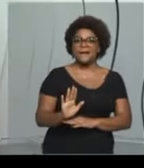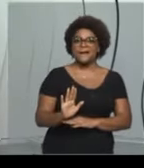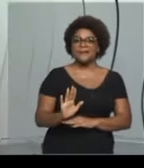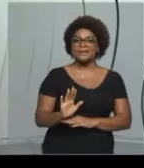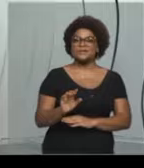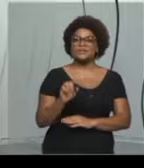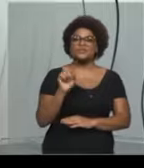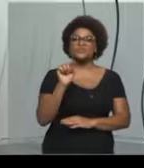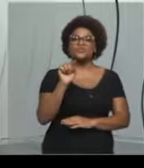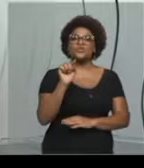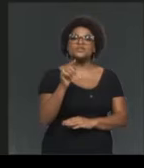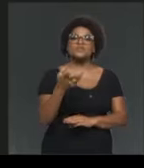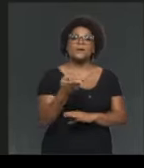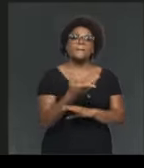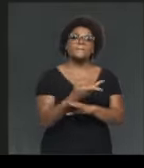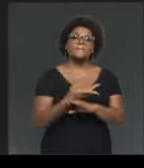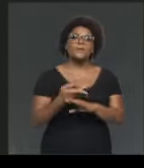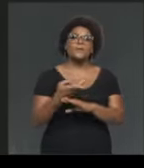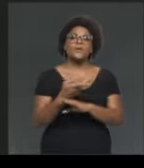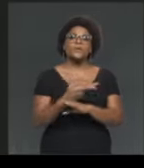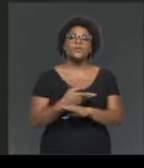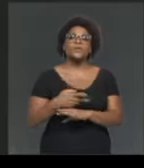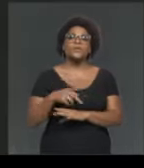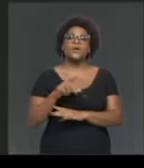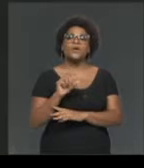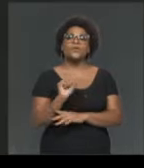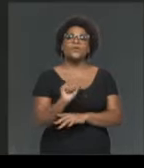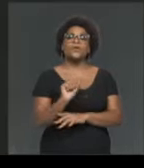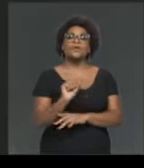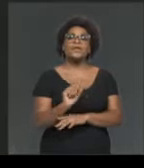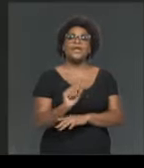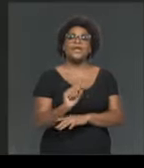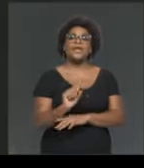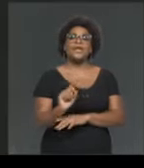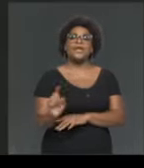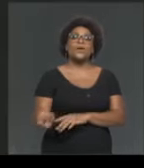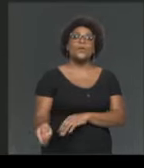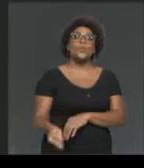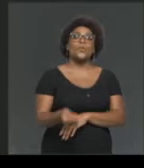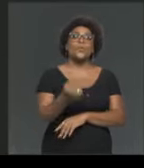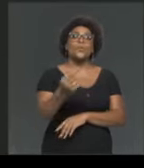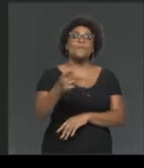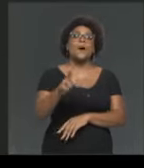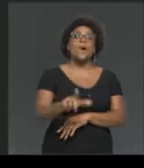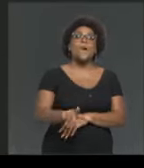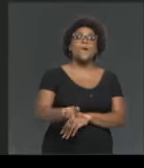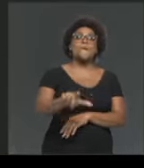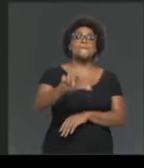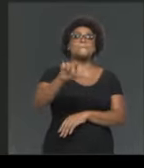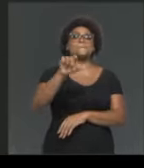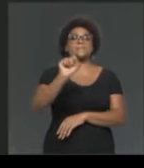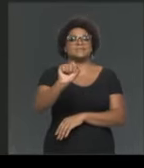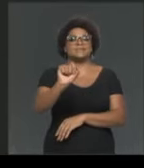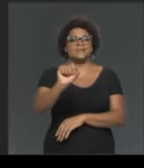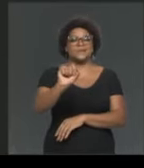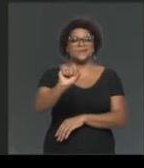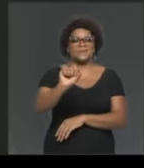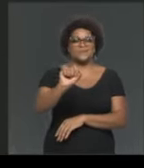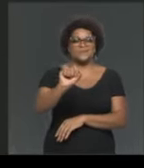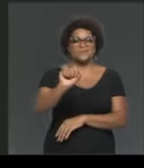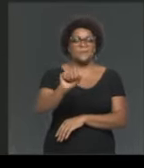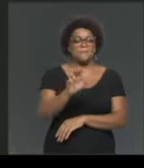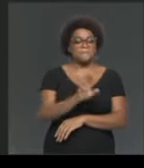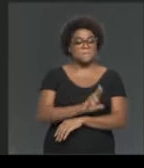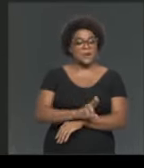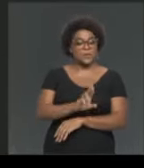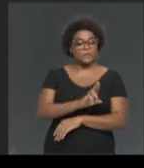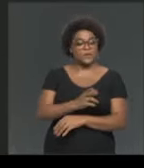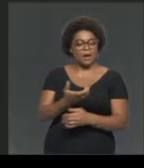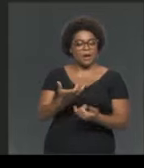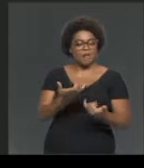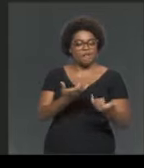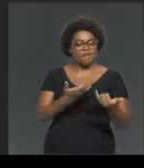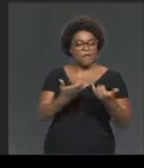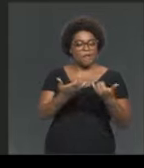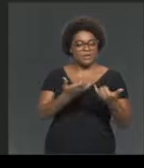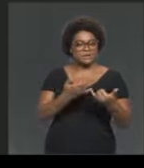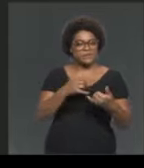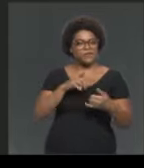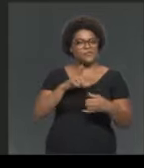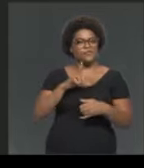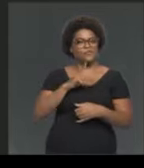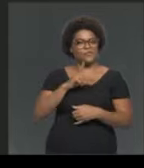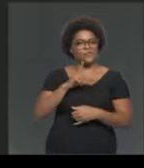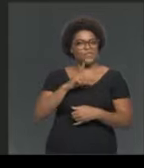vou escrever aqui, tá? Um caminho para sair dos dados que você tem e chegar até a